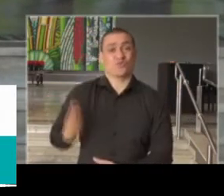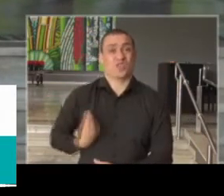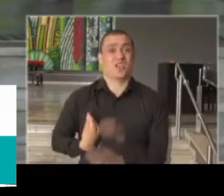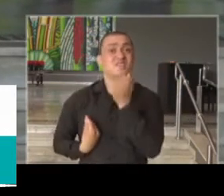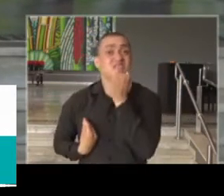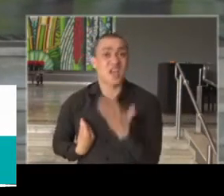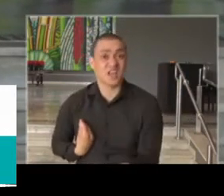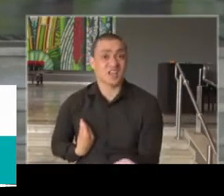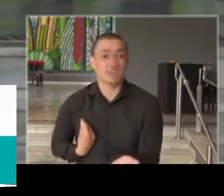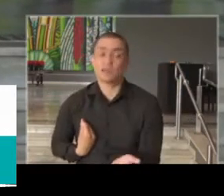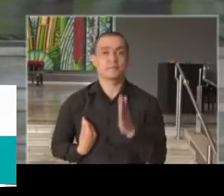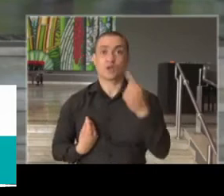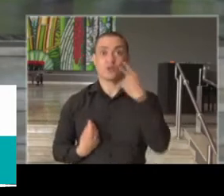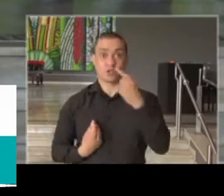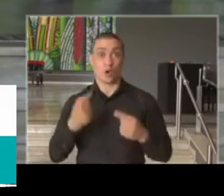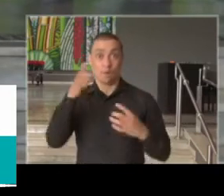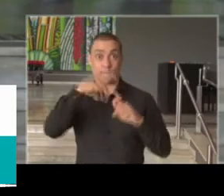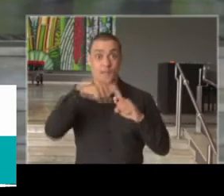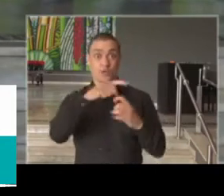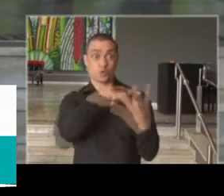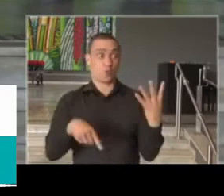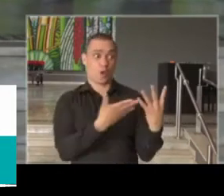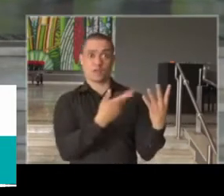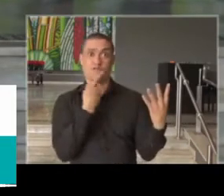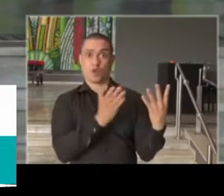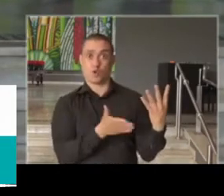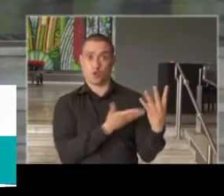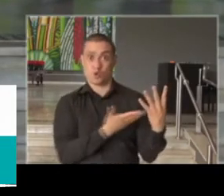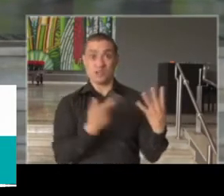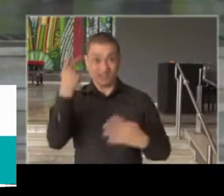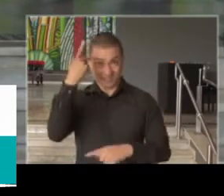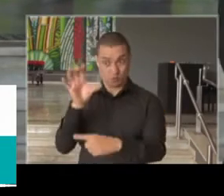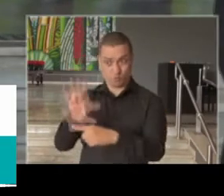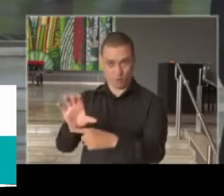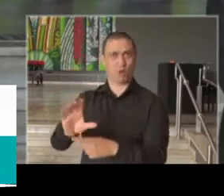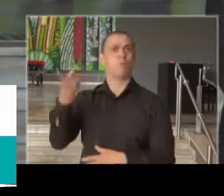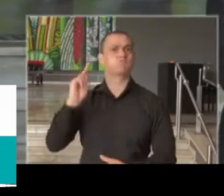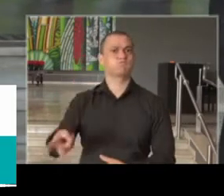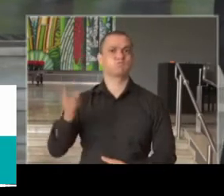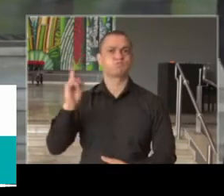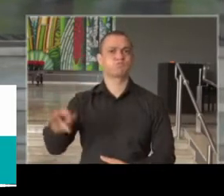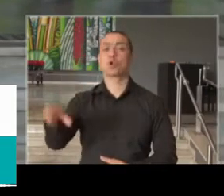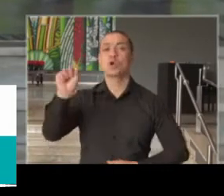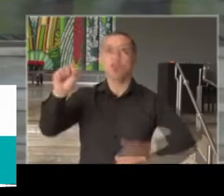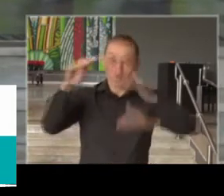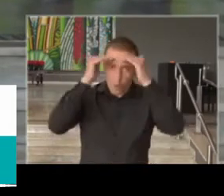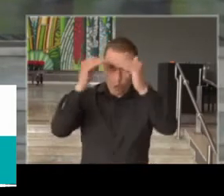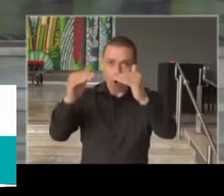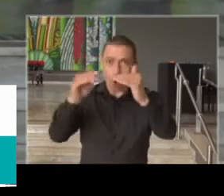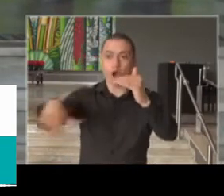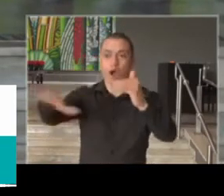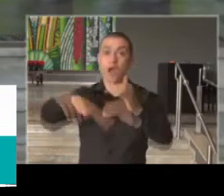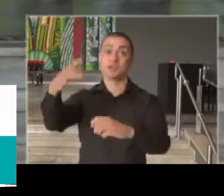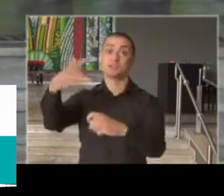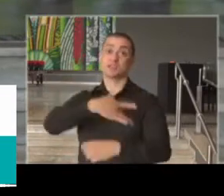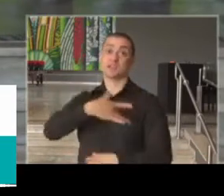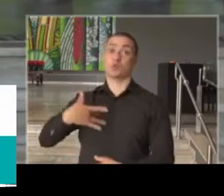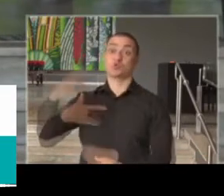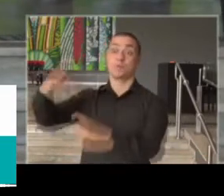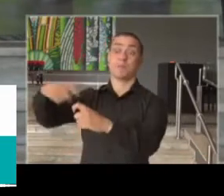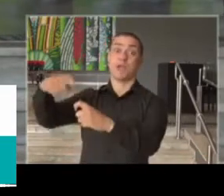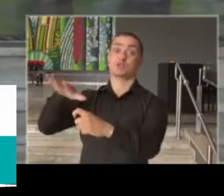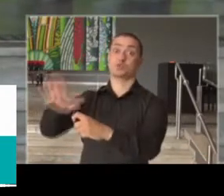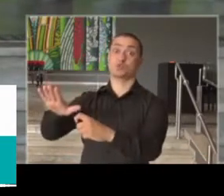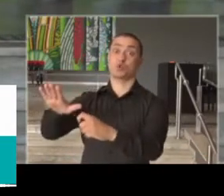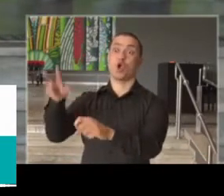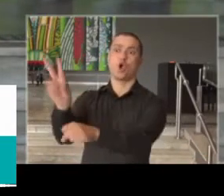aqui dos quatro médicos que me antecederam. São Paulo segue e continuará a seguir a orientação da saúde, da medicina,